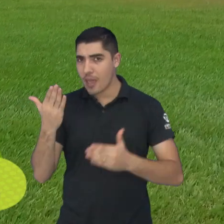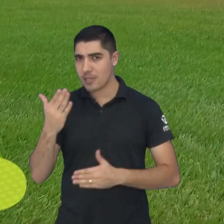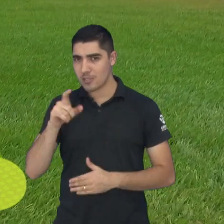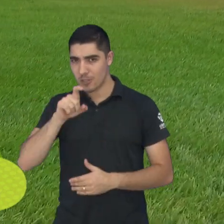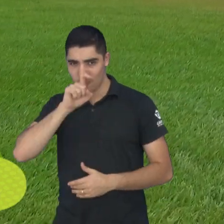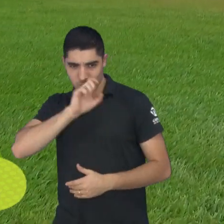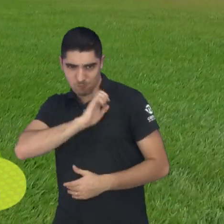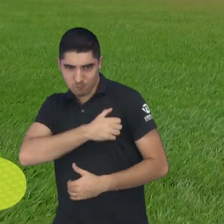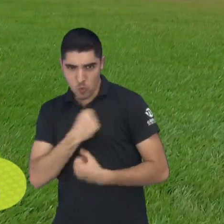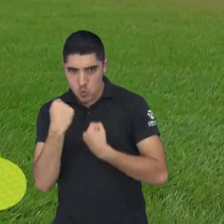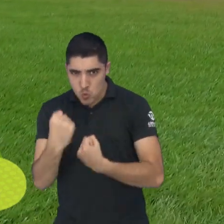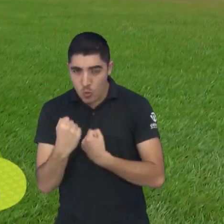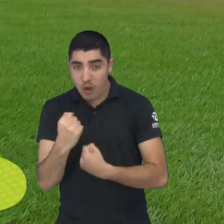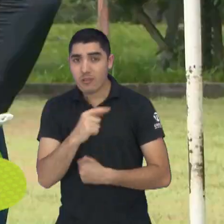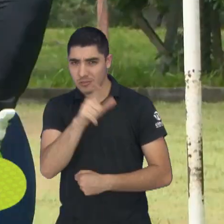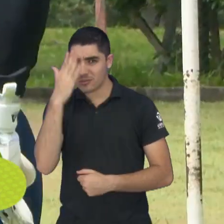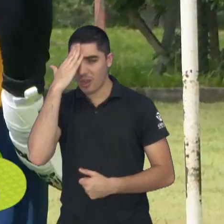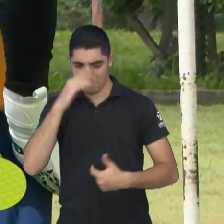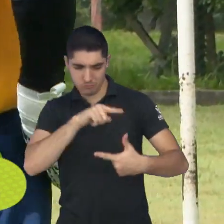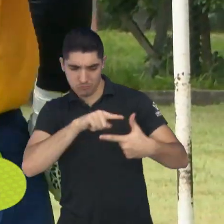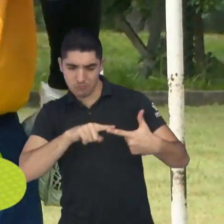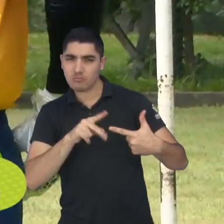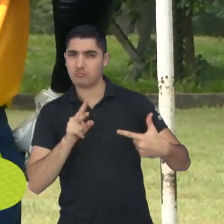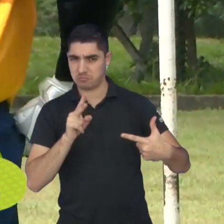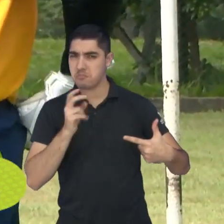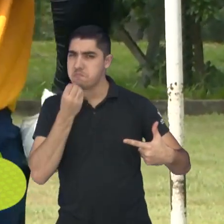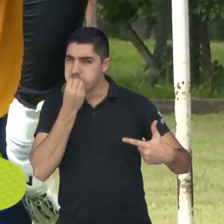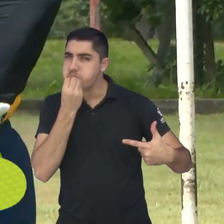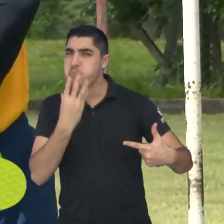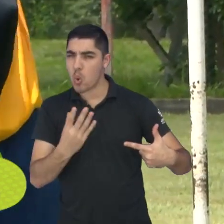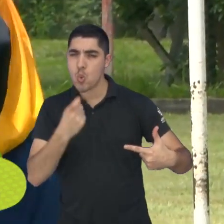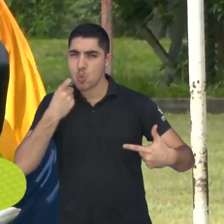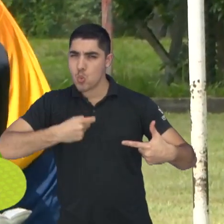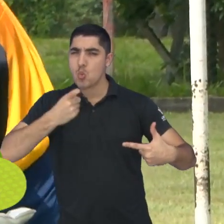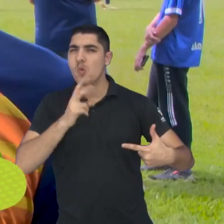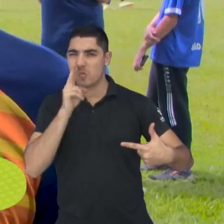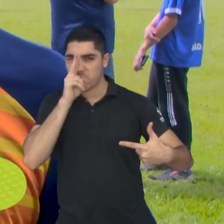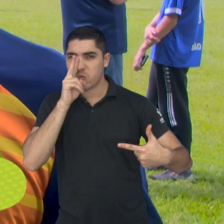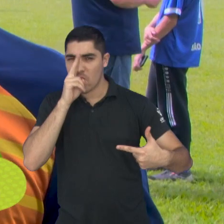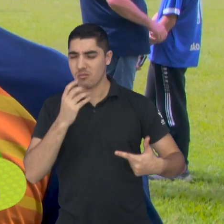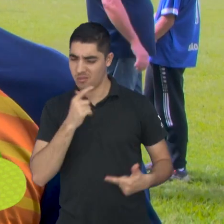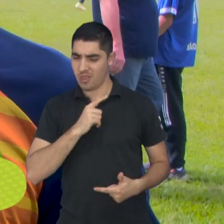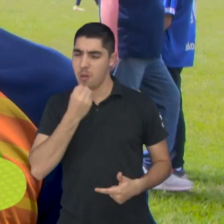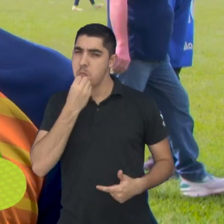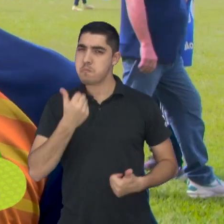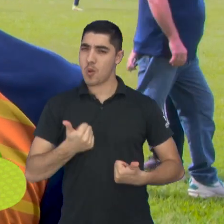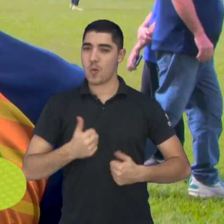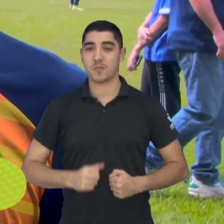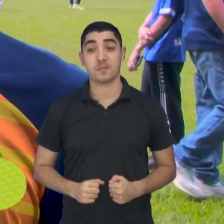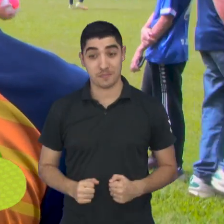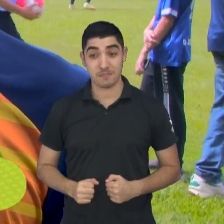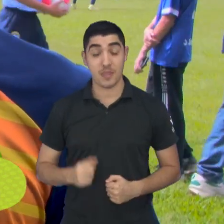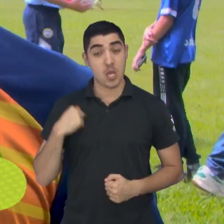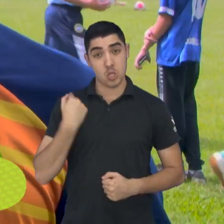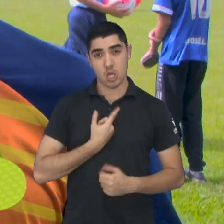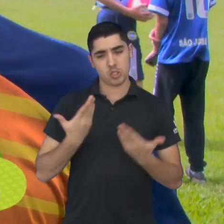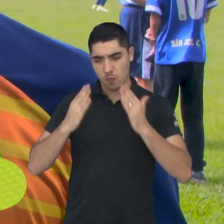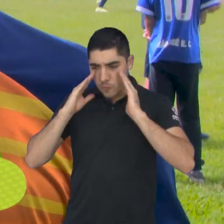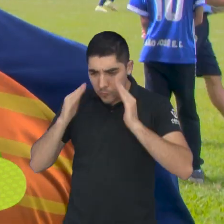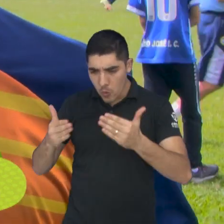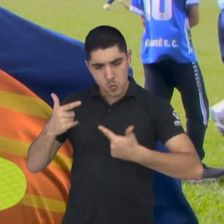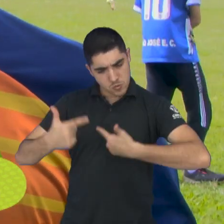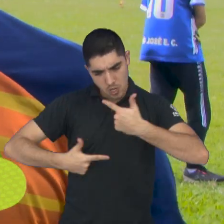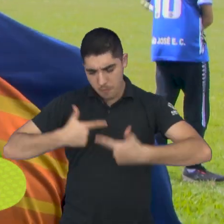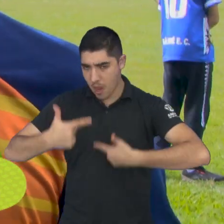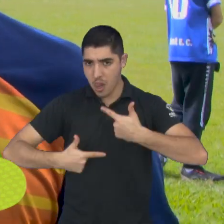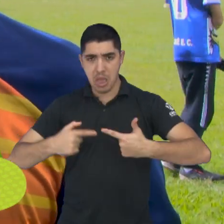time está bem servido de goleiros para a temporada de 2024. A gente procura pensar em trabalhar, porque quem